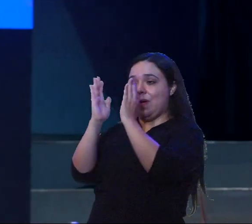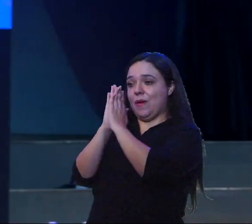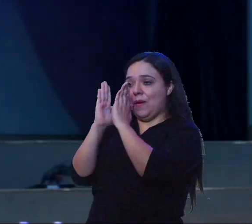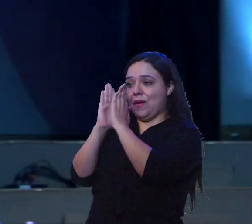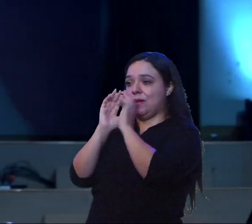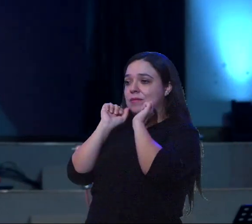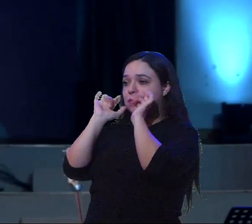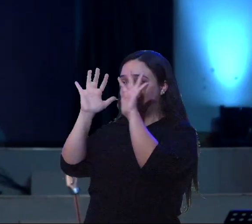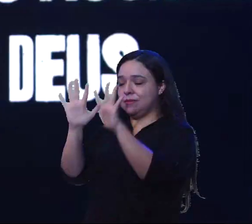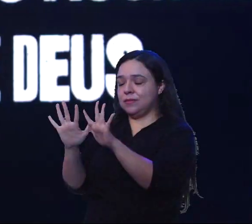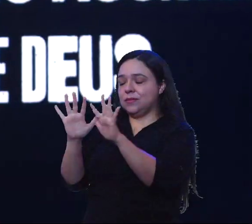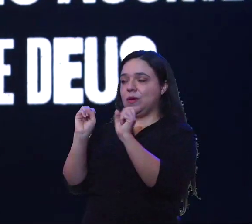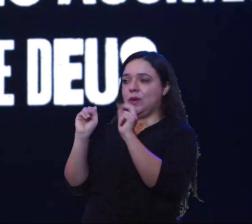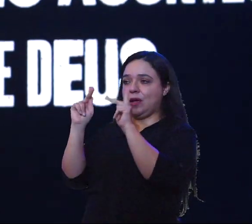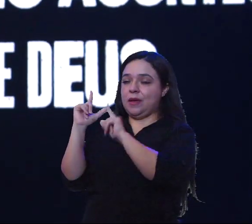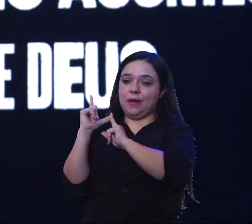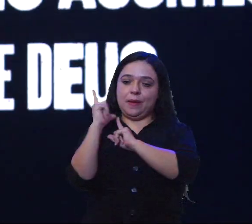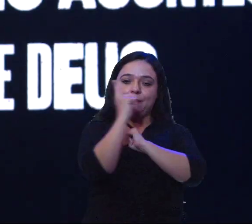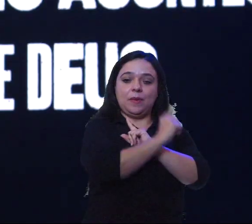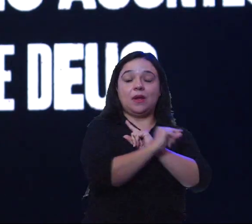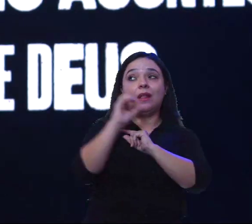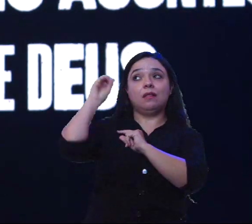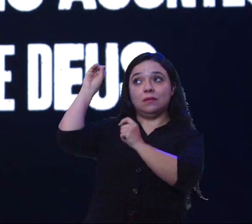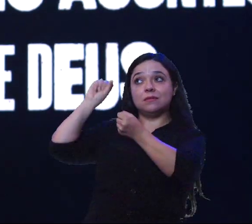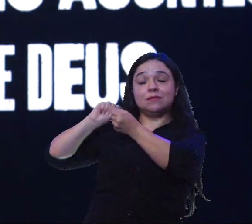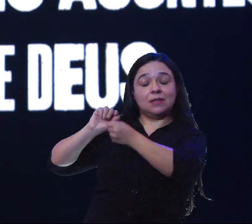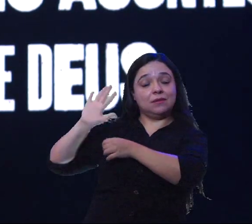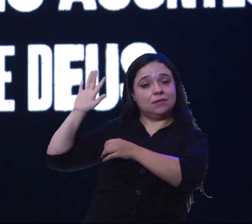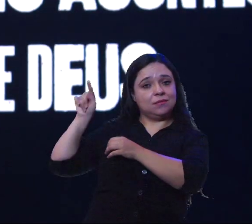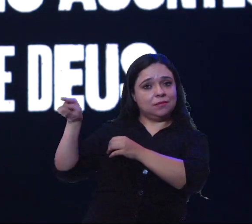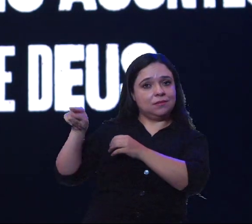Falei assim, Deus, agora é com você.